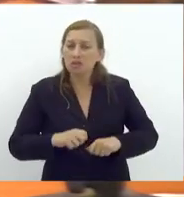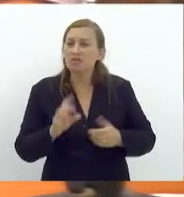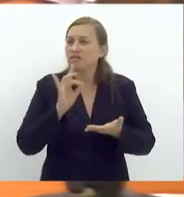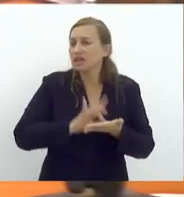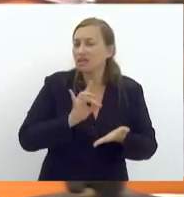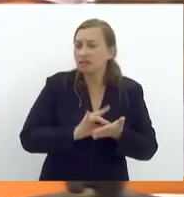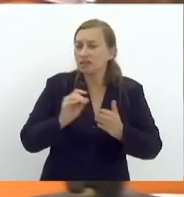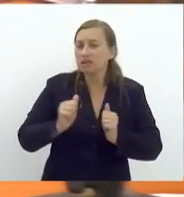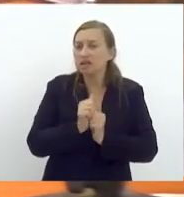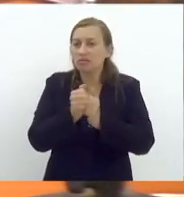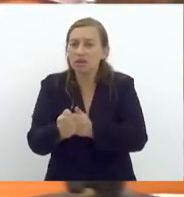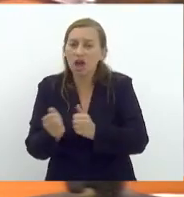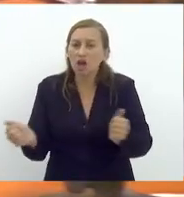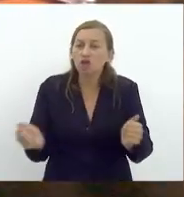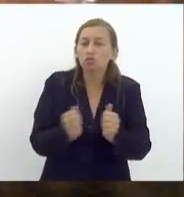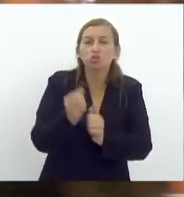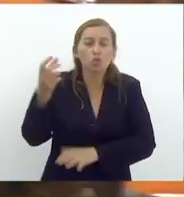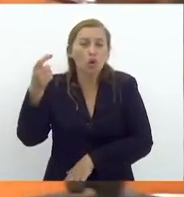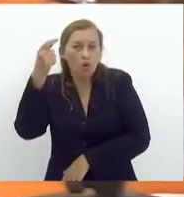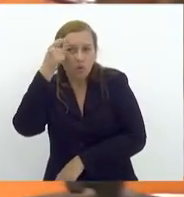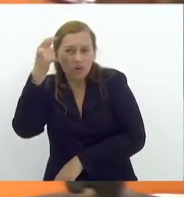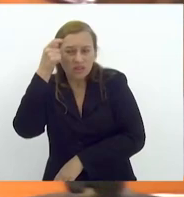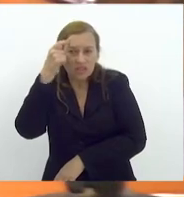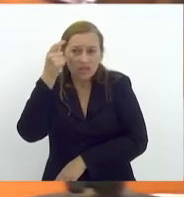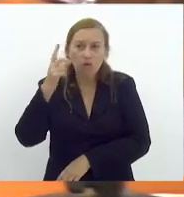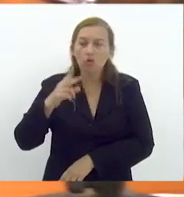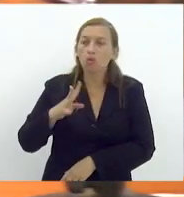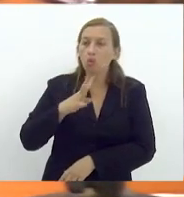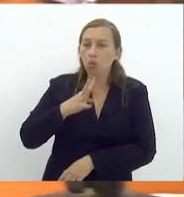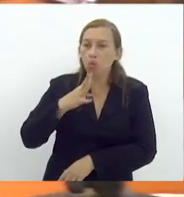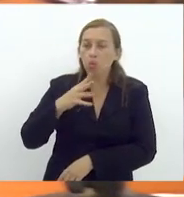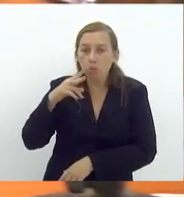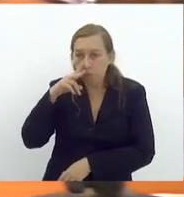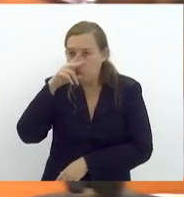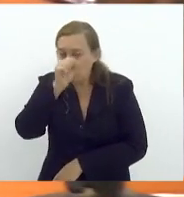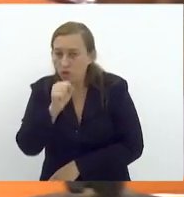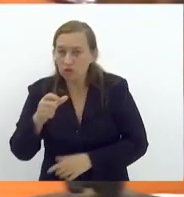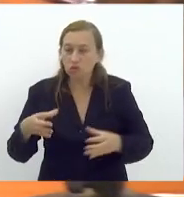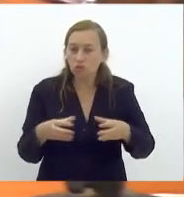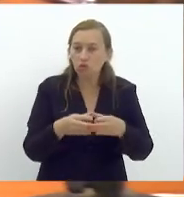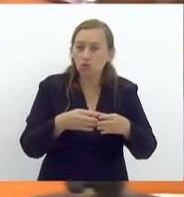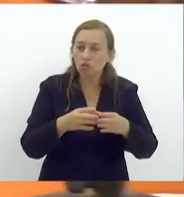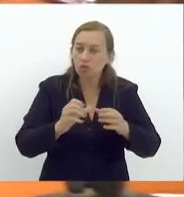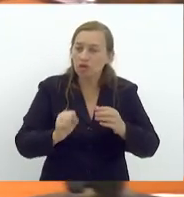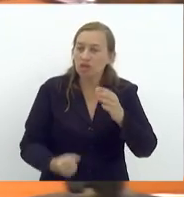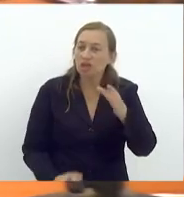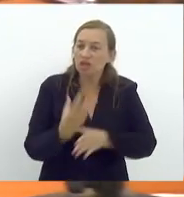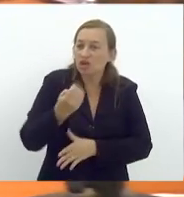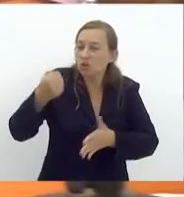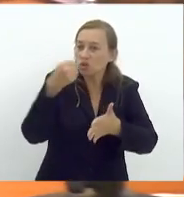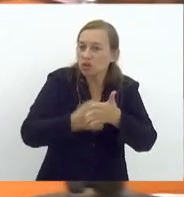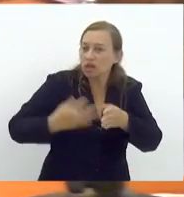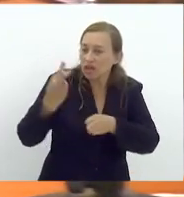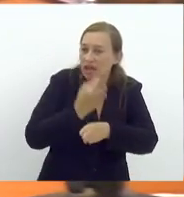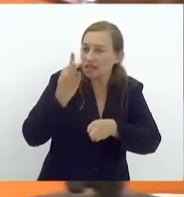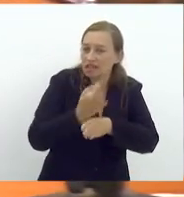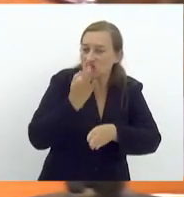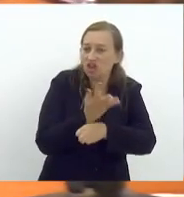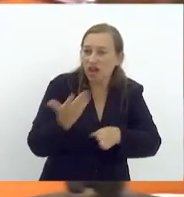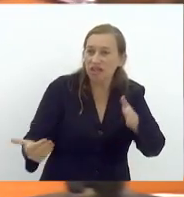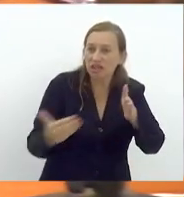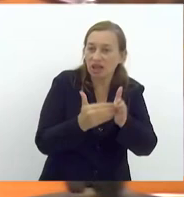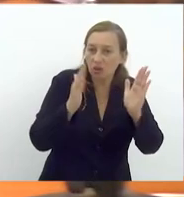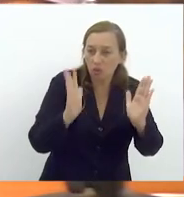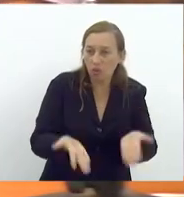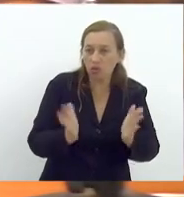caminhar juntos e com a consciência de reconhecer a força dos povos que constroem e resistem até hoje mesmo no chão que o